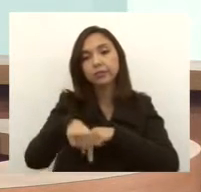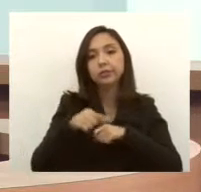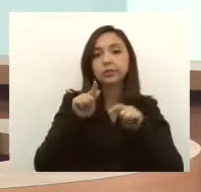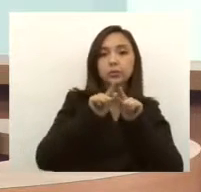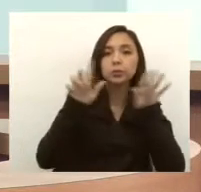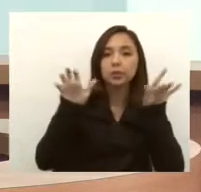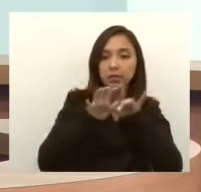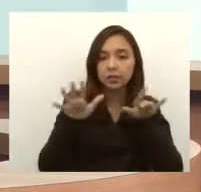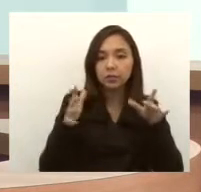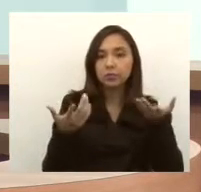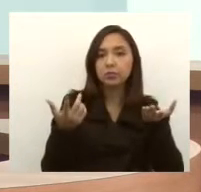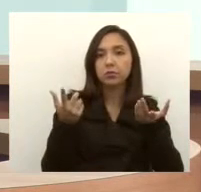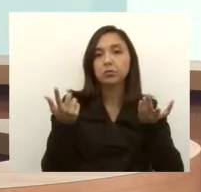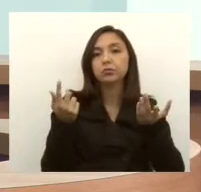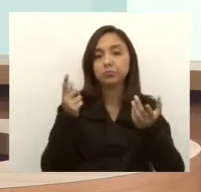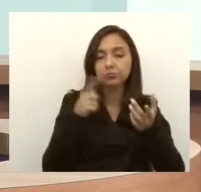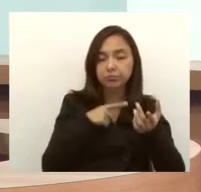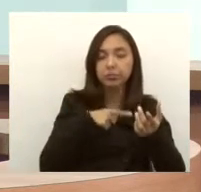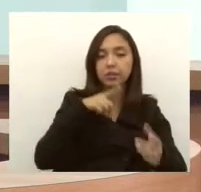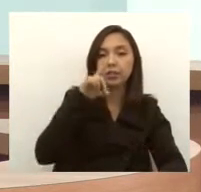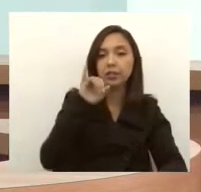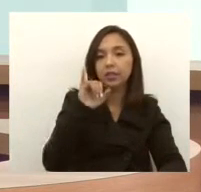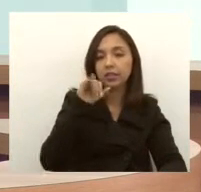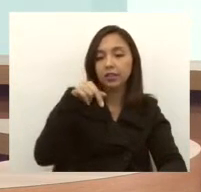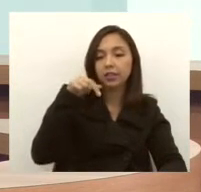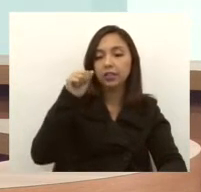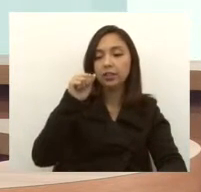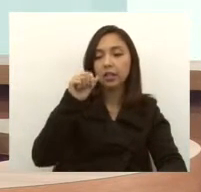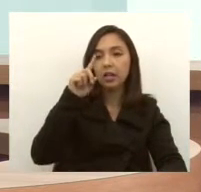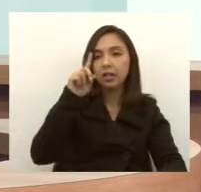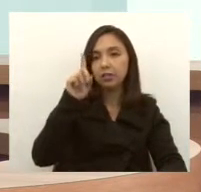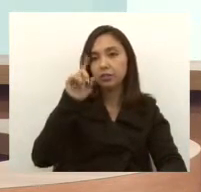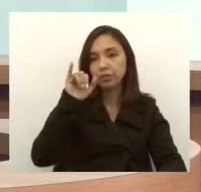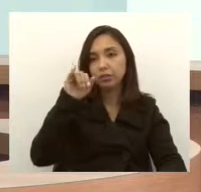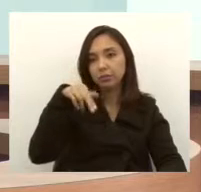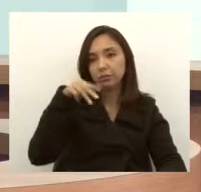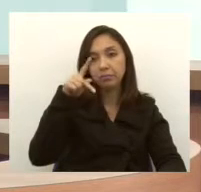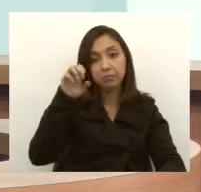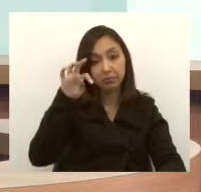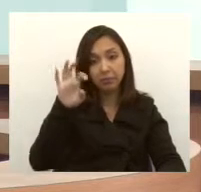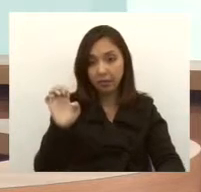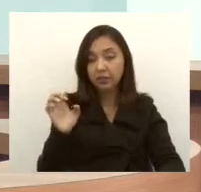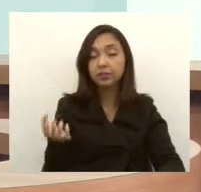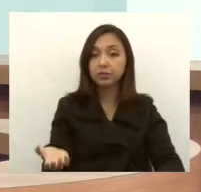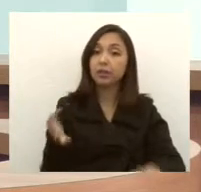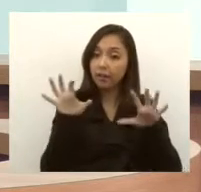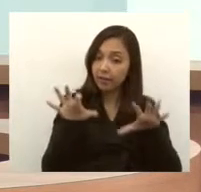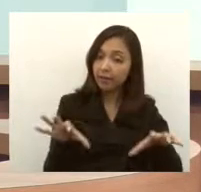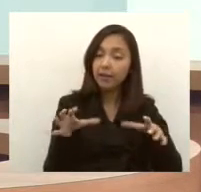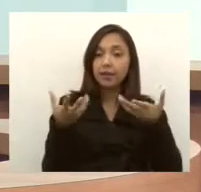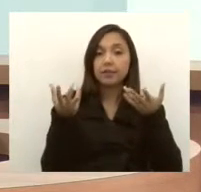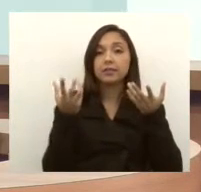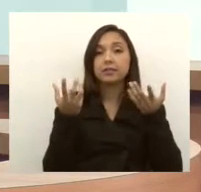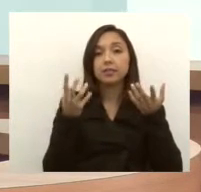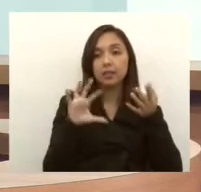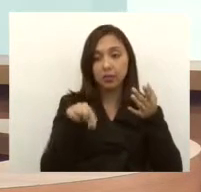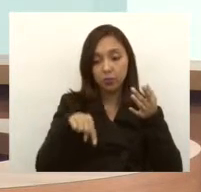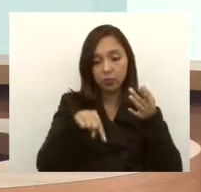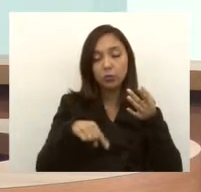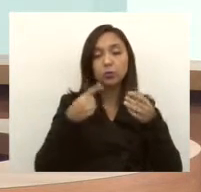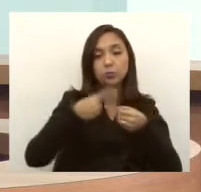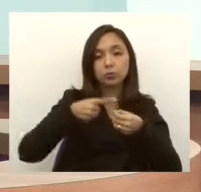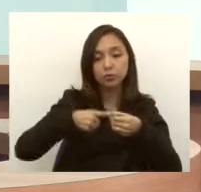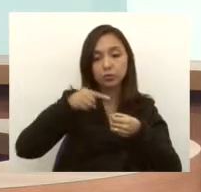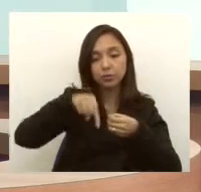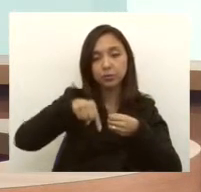cadastro estadual de inadimplentes, que o município não pode fazer mais nada. Então esta é a situação que passa o